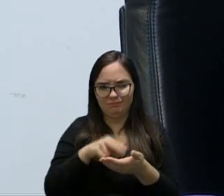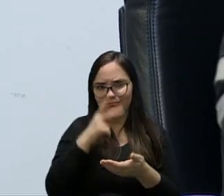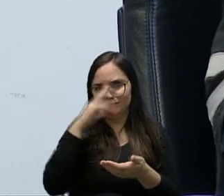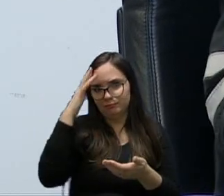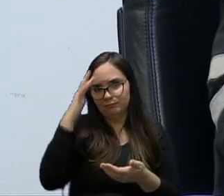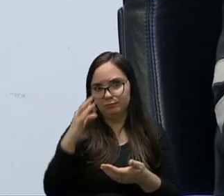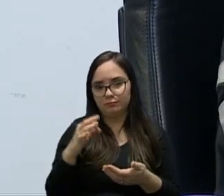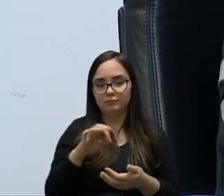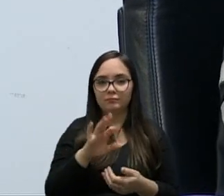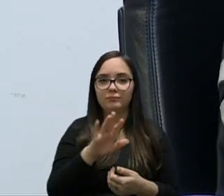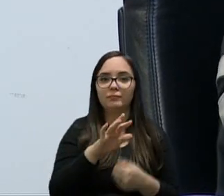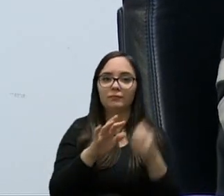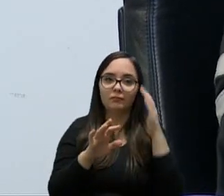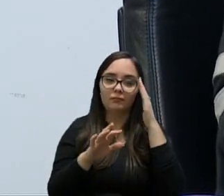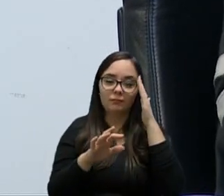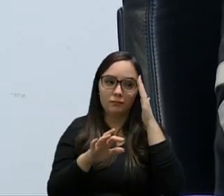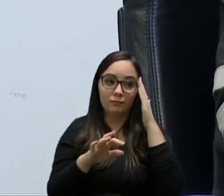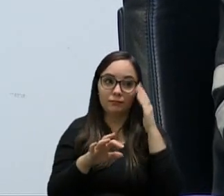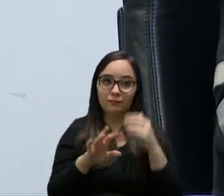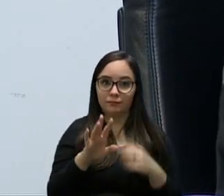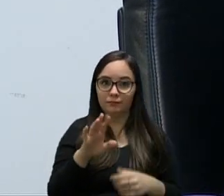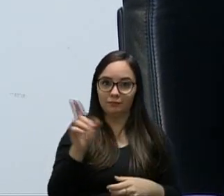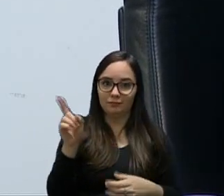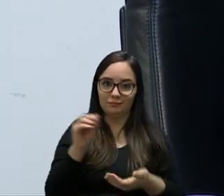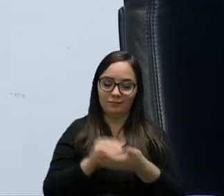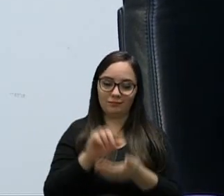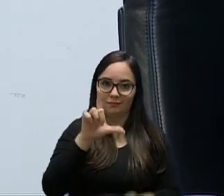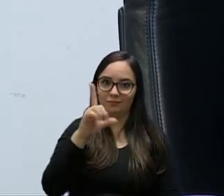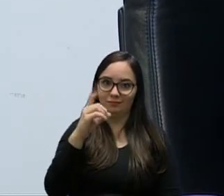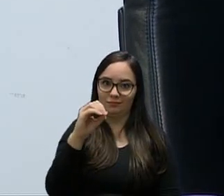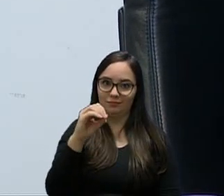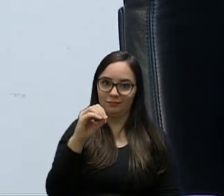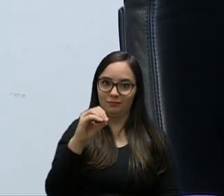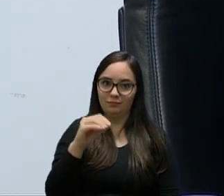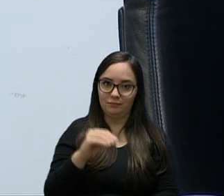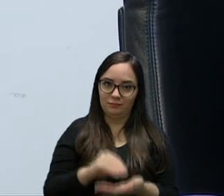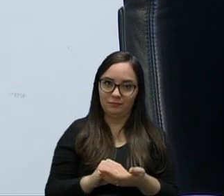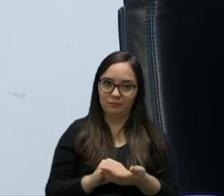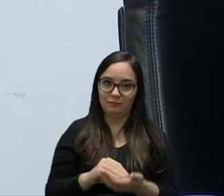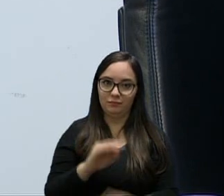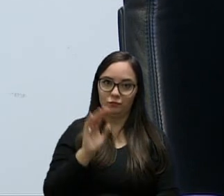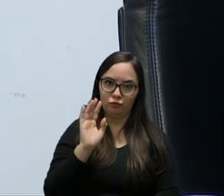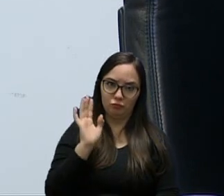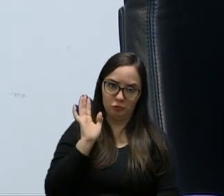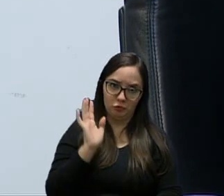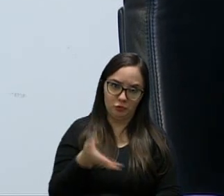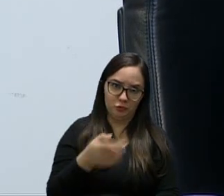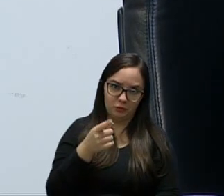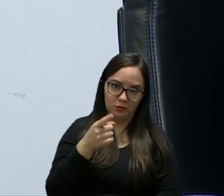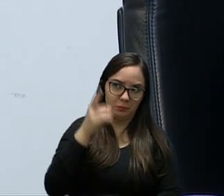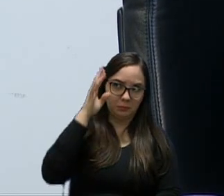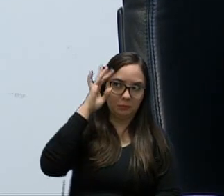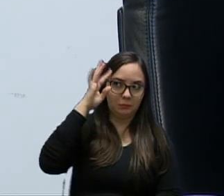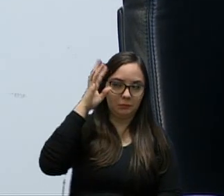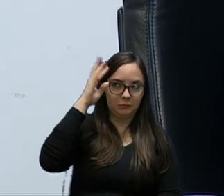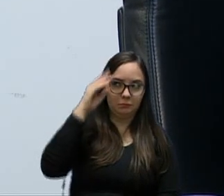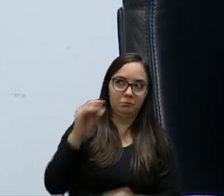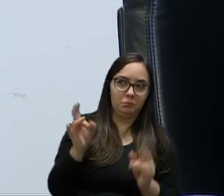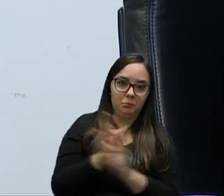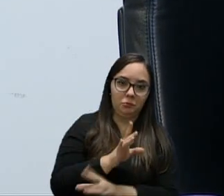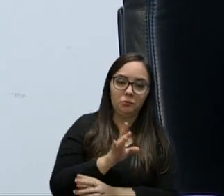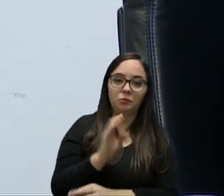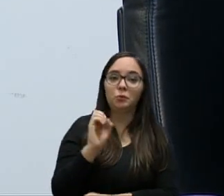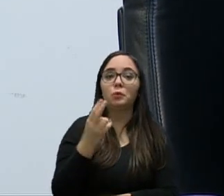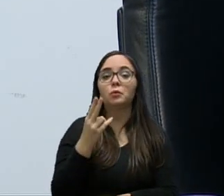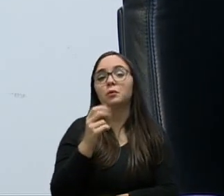e o seu sujar preview aqui na ele ó essa essa nova alíquota ou não até porque o projeto atendendo